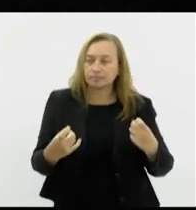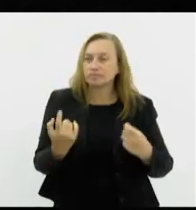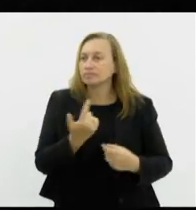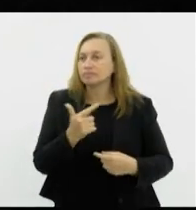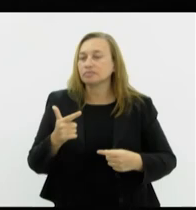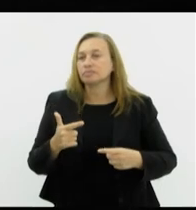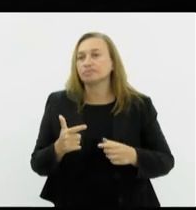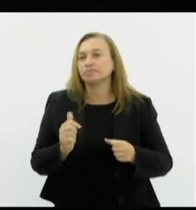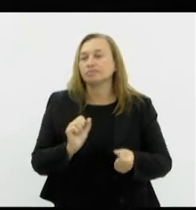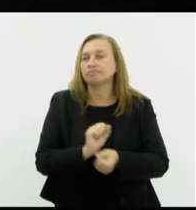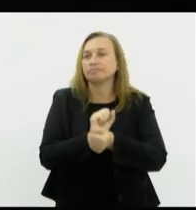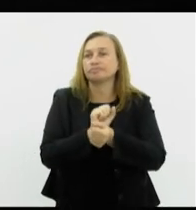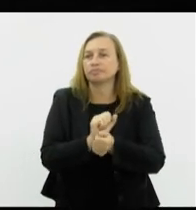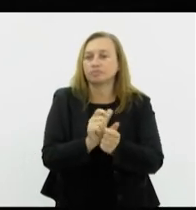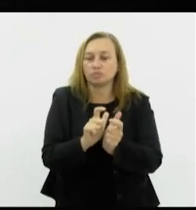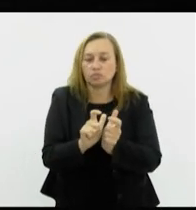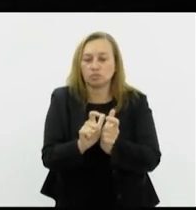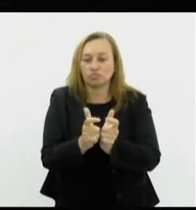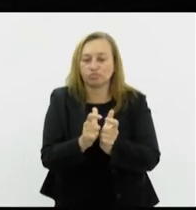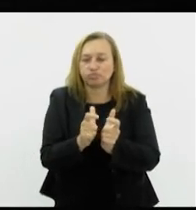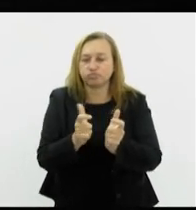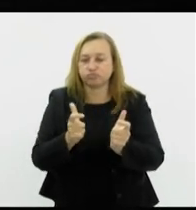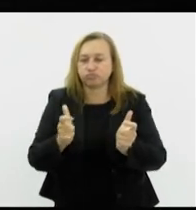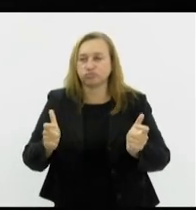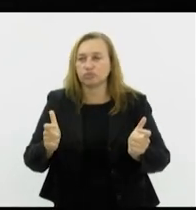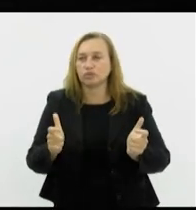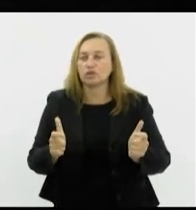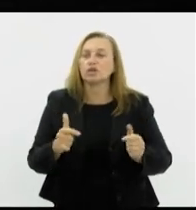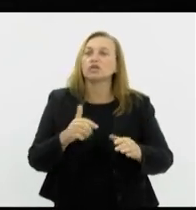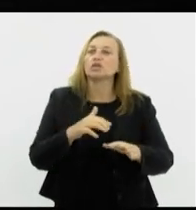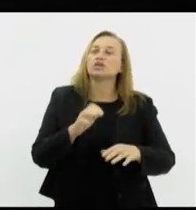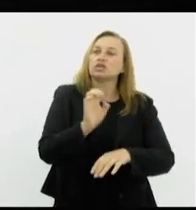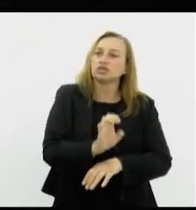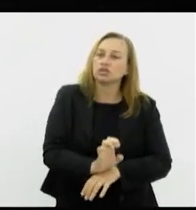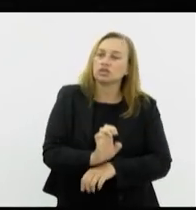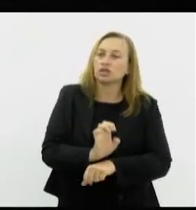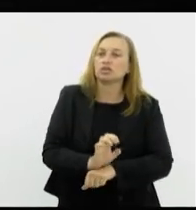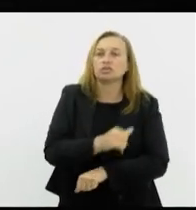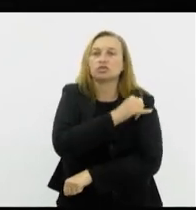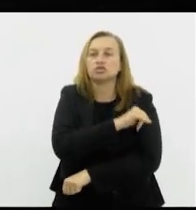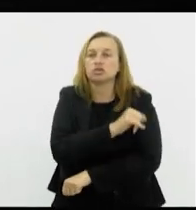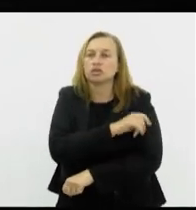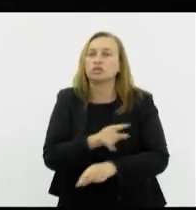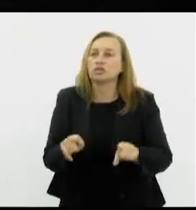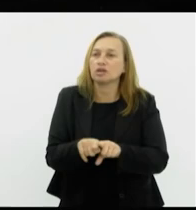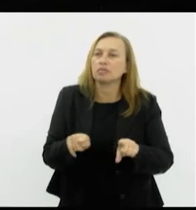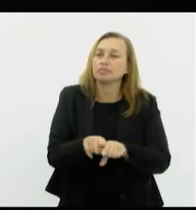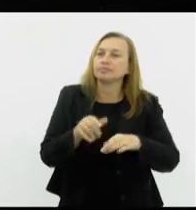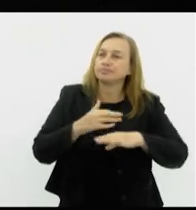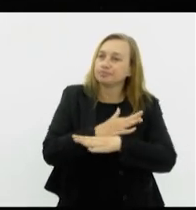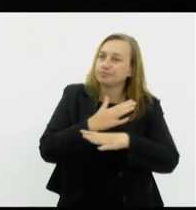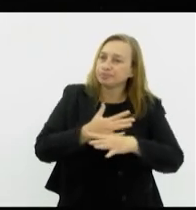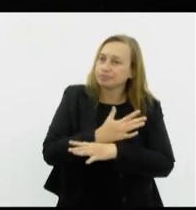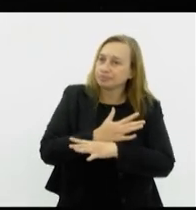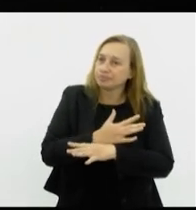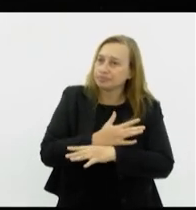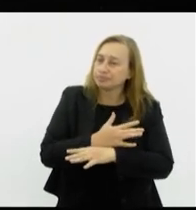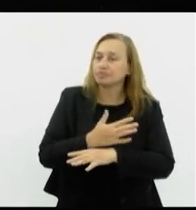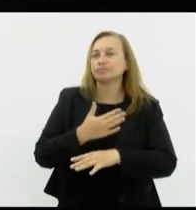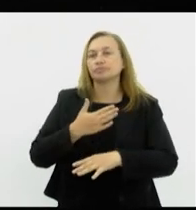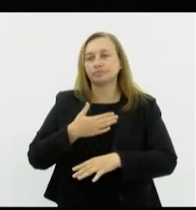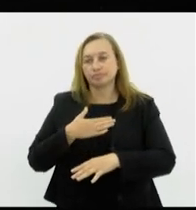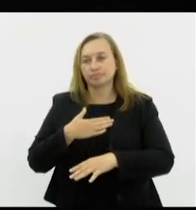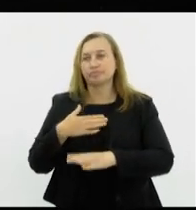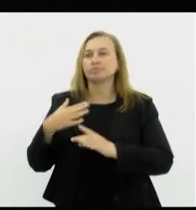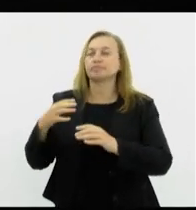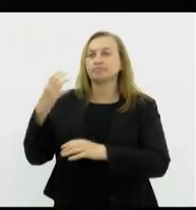de crescer. Em todo o estado do Rio de Janeiro e também na cidade onde eu sou oriunda, que é a cidade de Niterói, onde eu